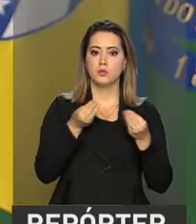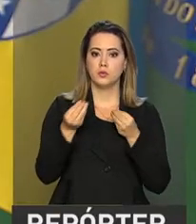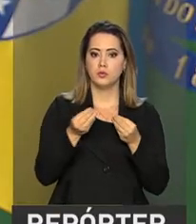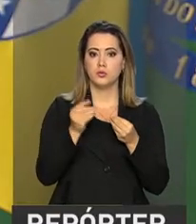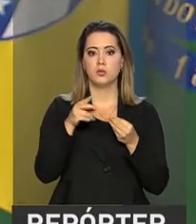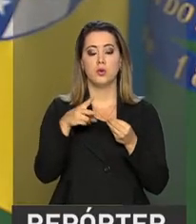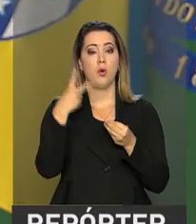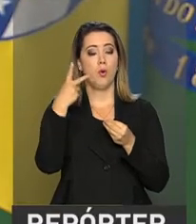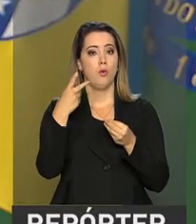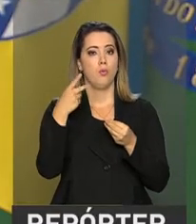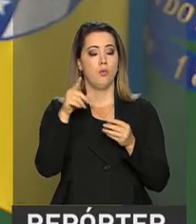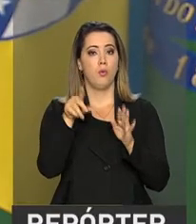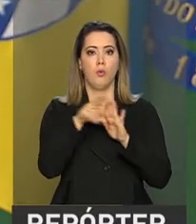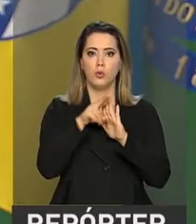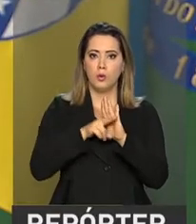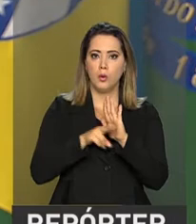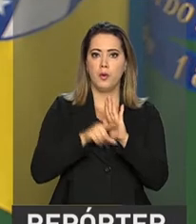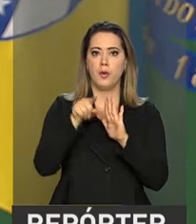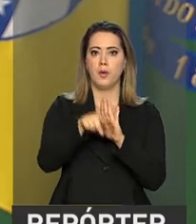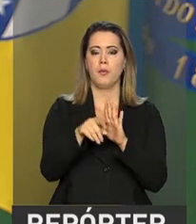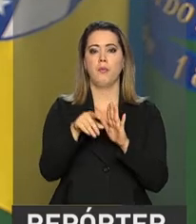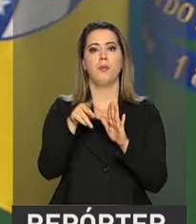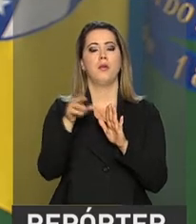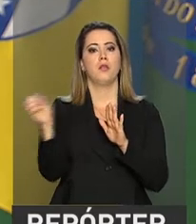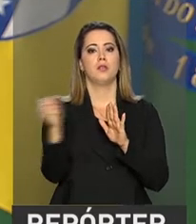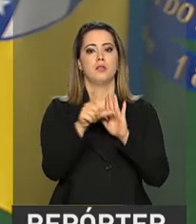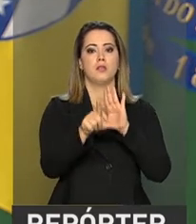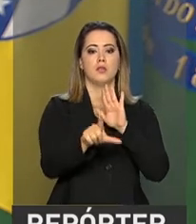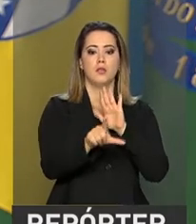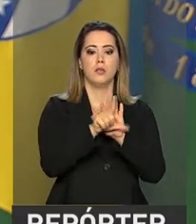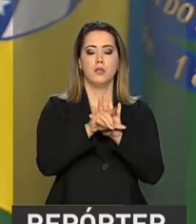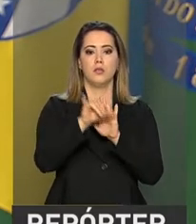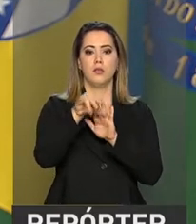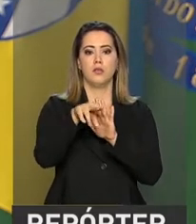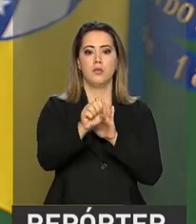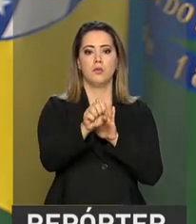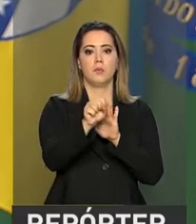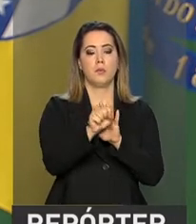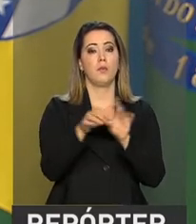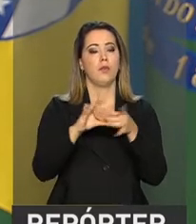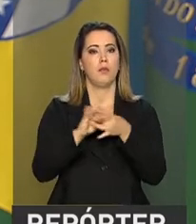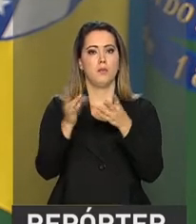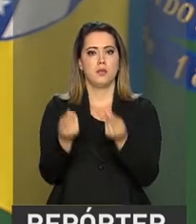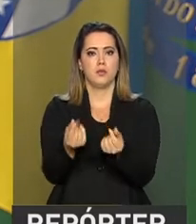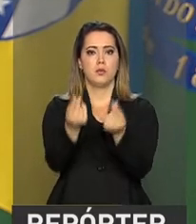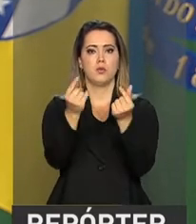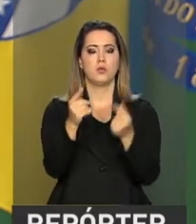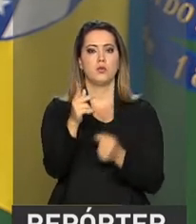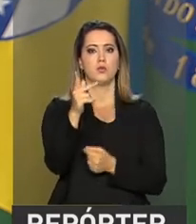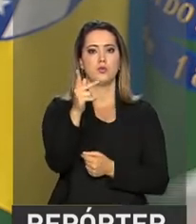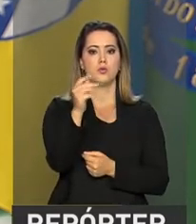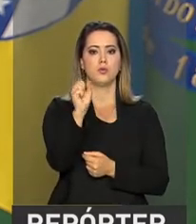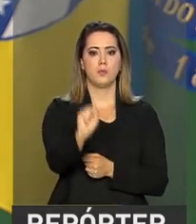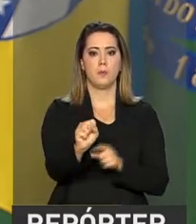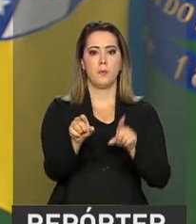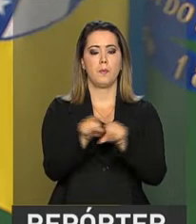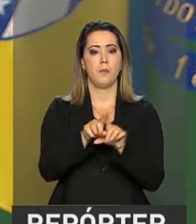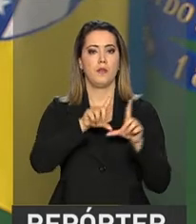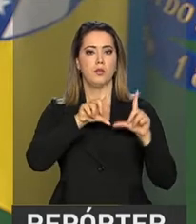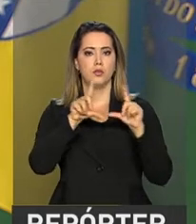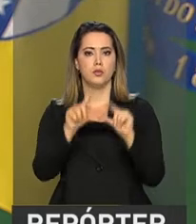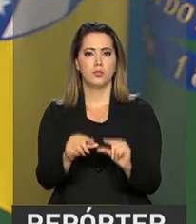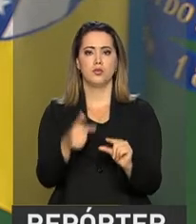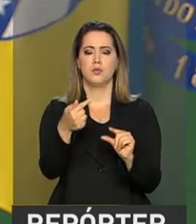o padrão da reforma da previdência para a liberação das contas do pis pasep ou seja reduzimos de